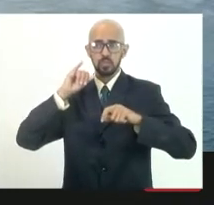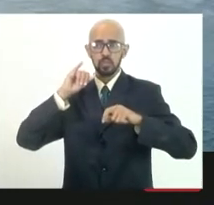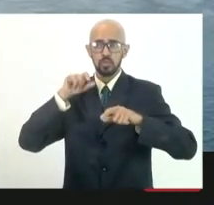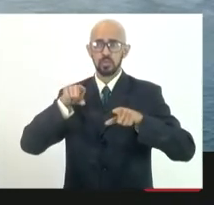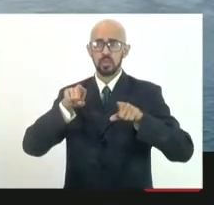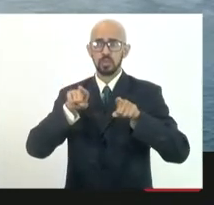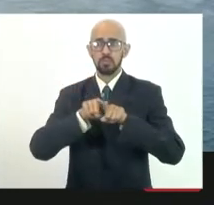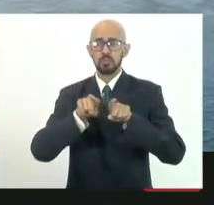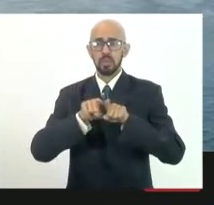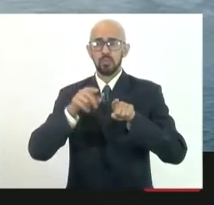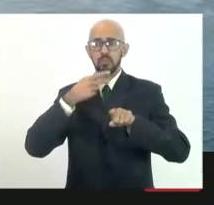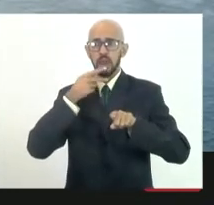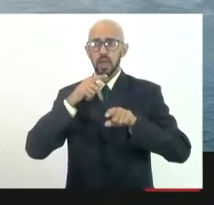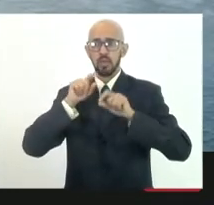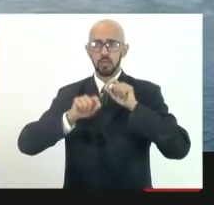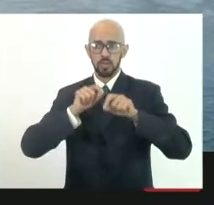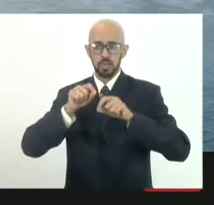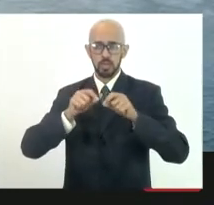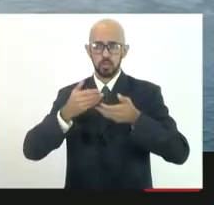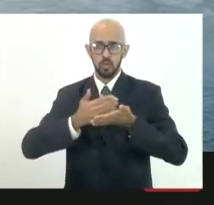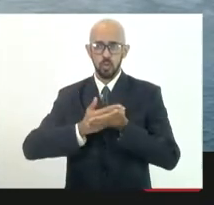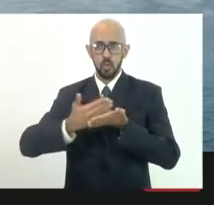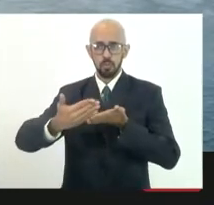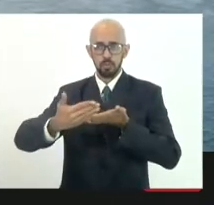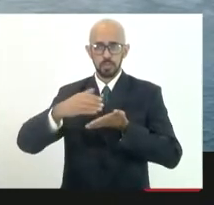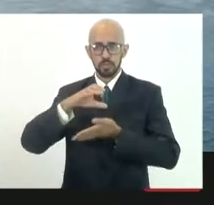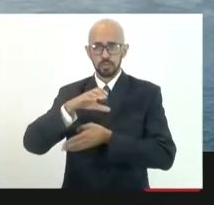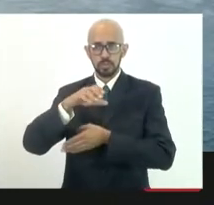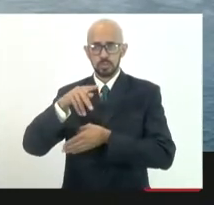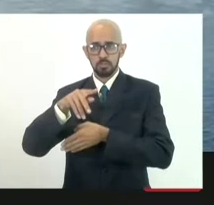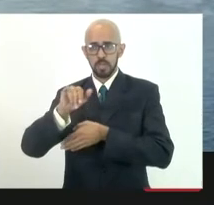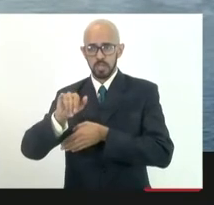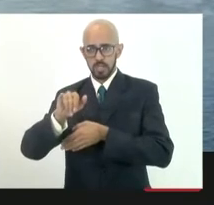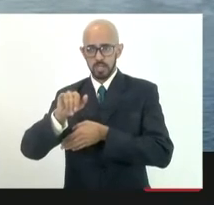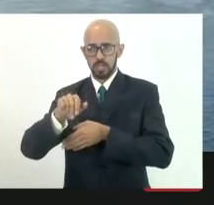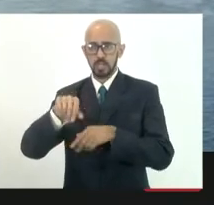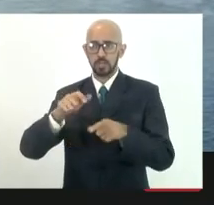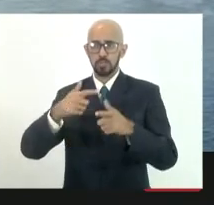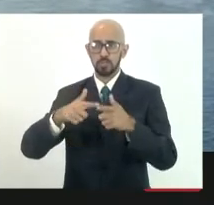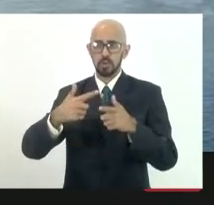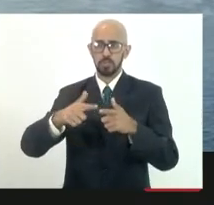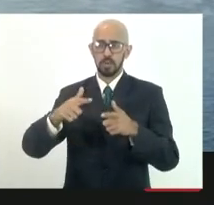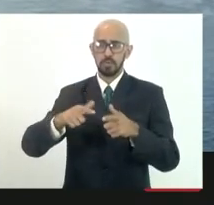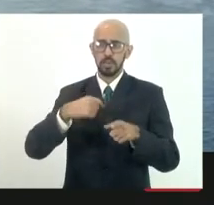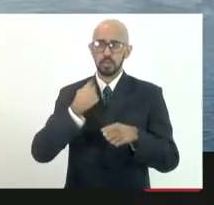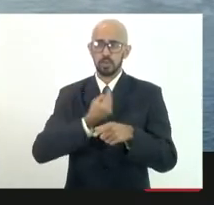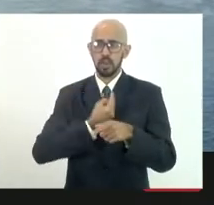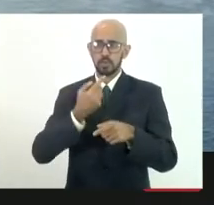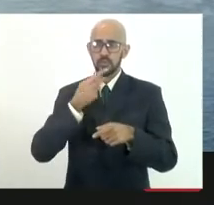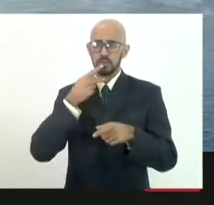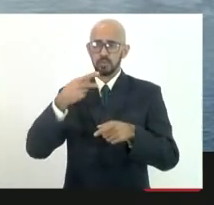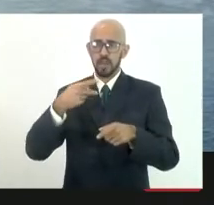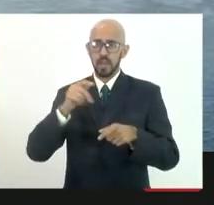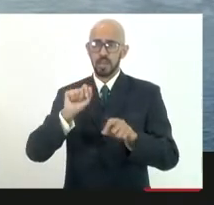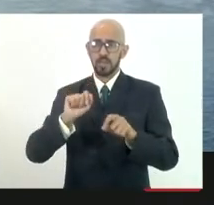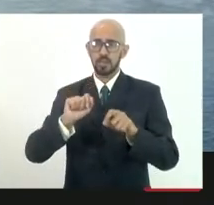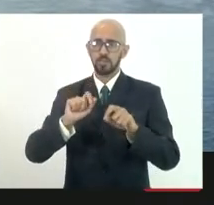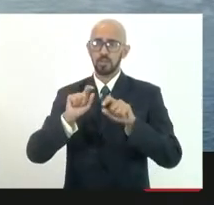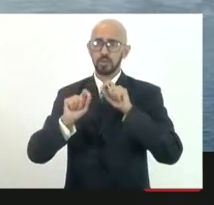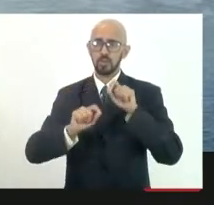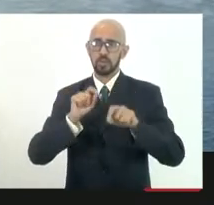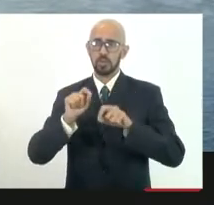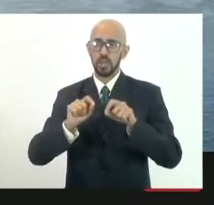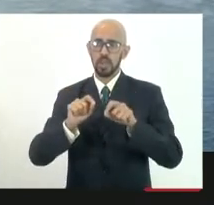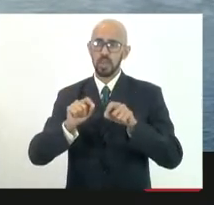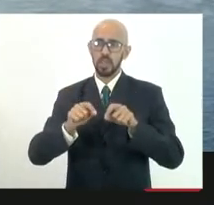que, desde o início dessa CPI, uma das questões que a gente vem trazendo e pontuando é